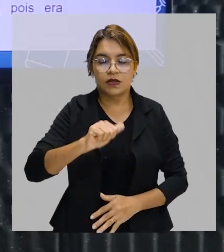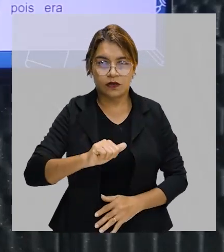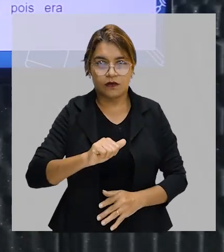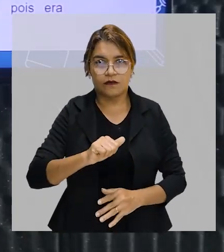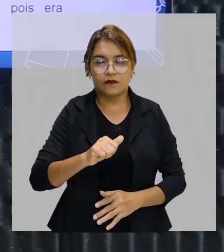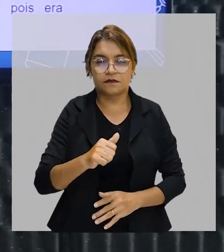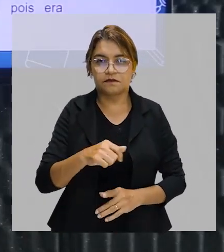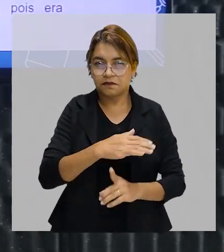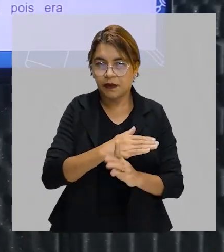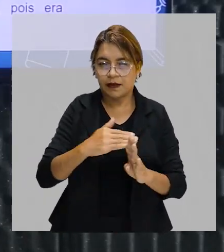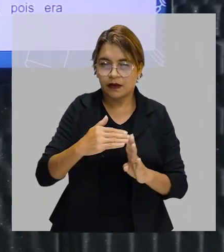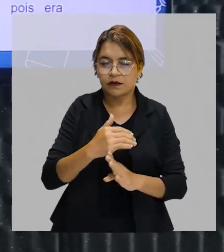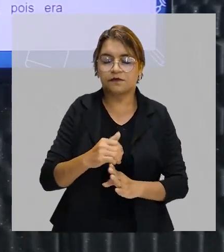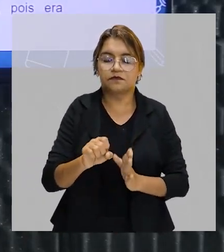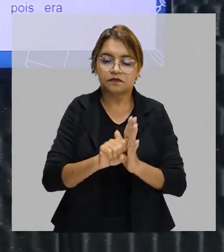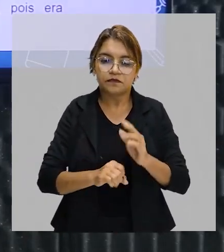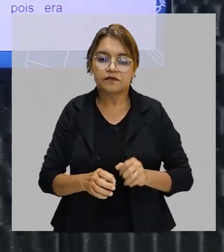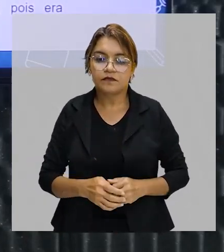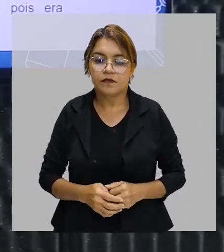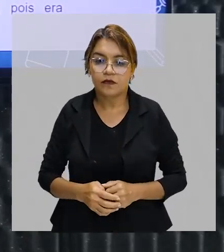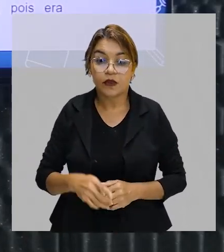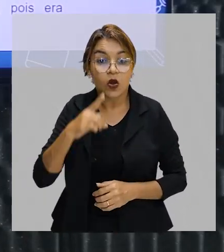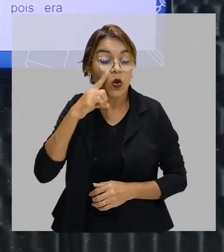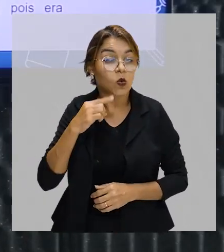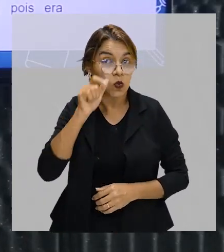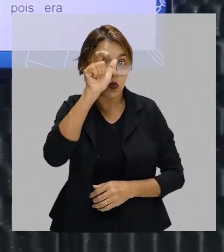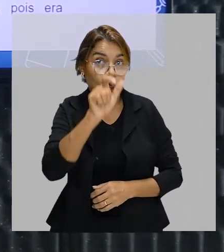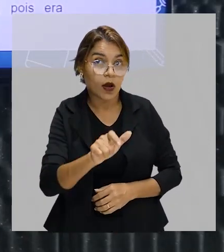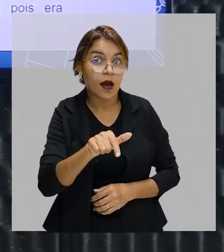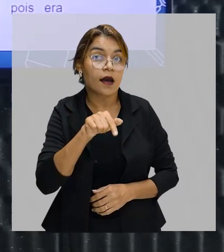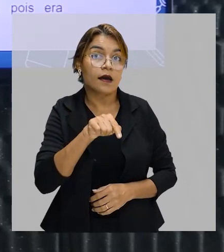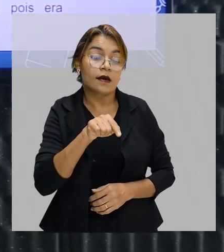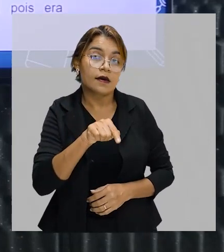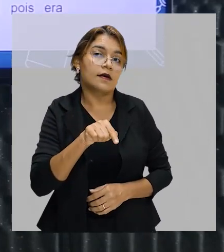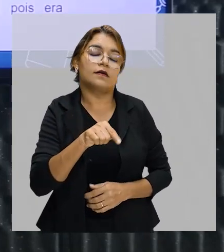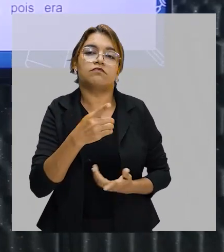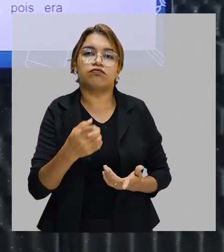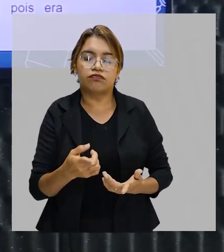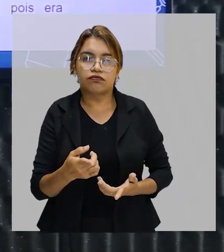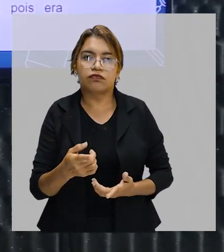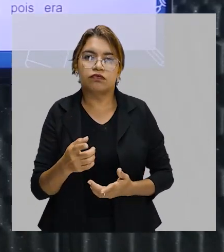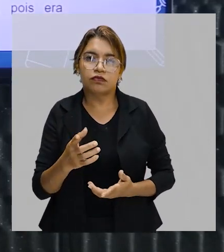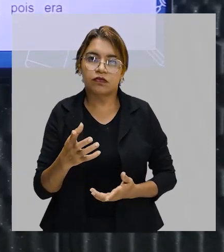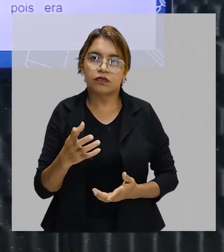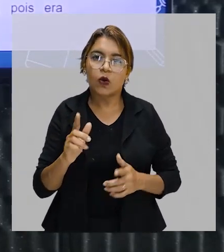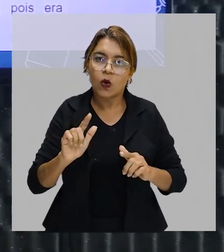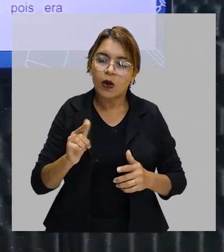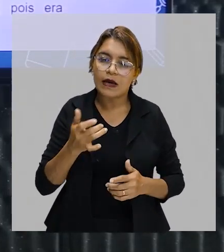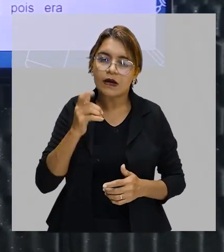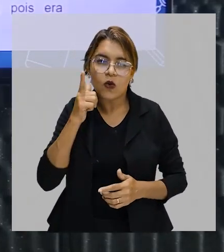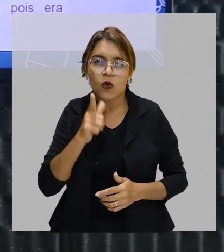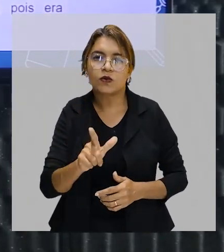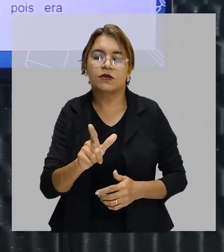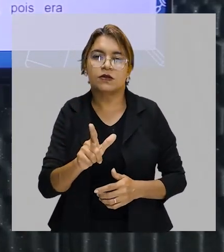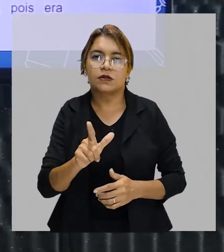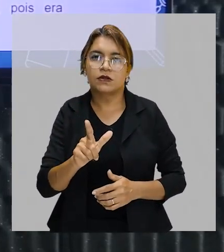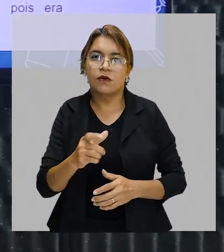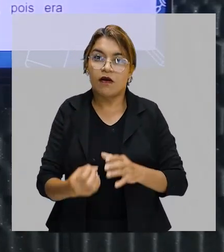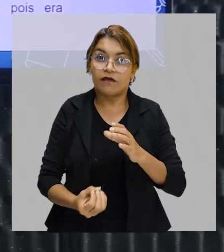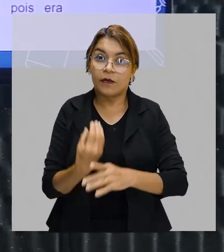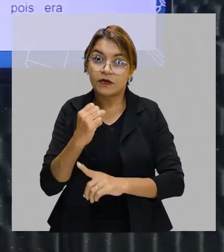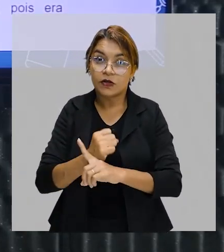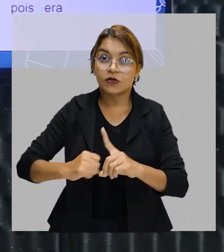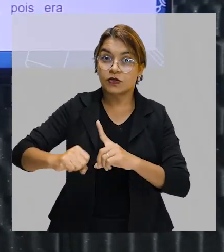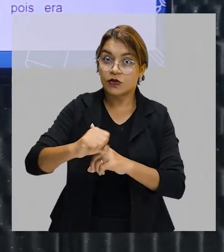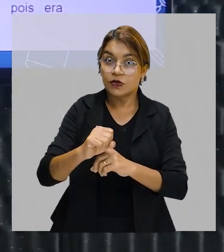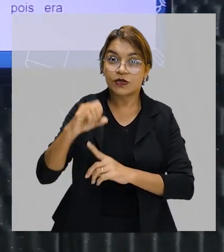foi Durkheim quem, de fato, conseguiu consolidar a formação da sociologia como ciência. O